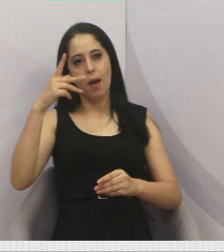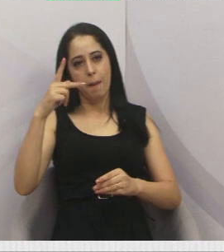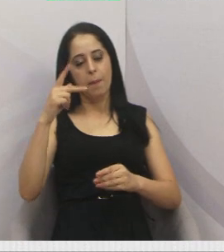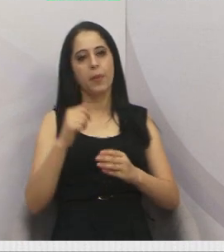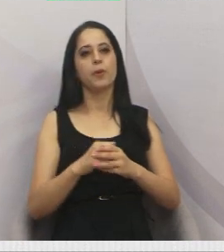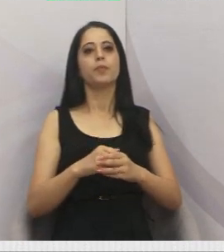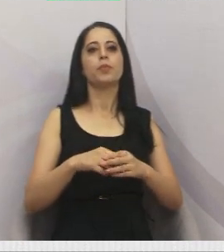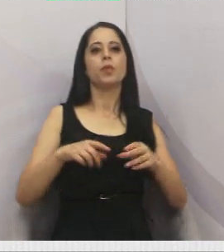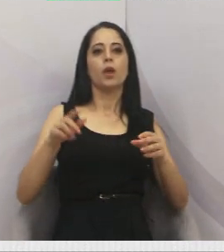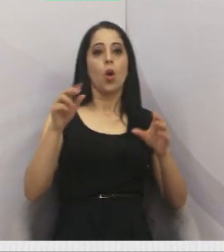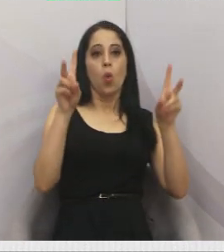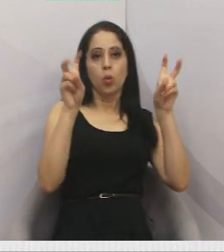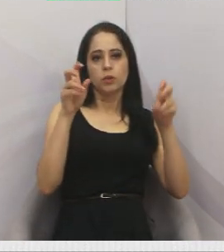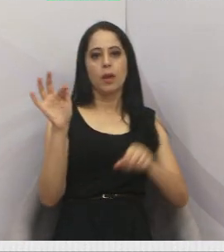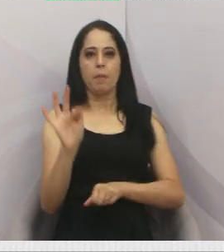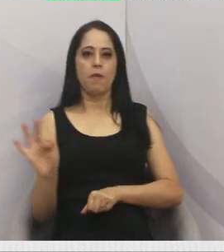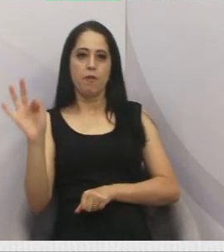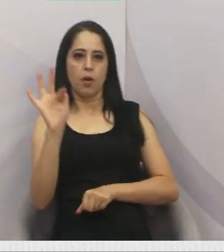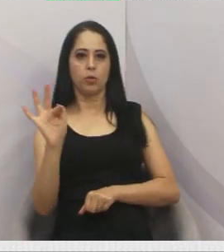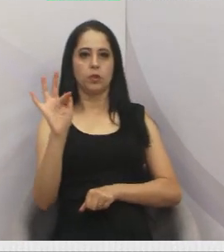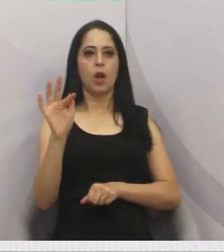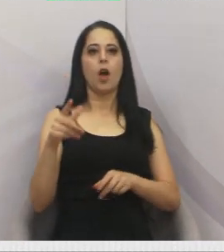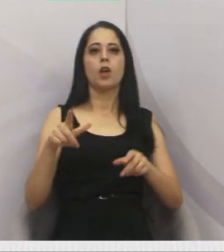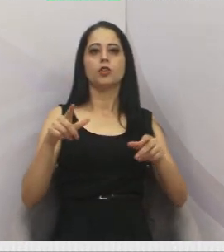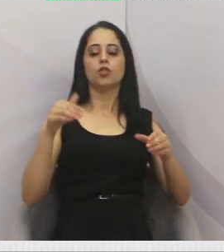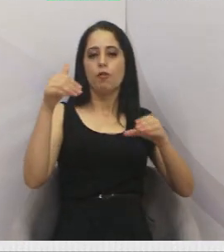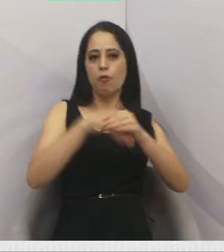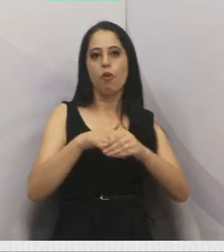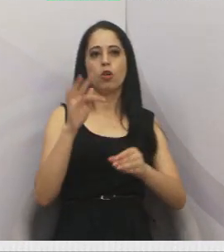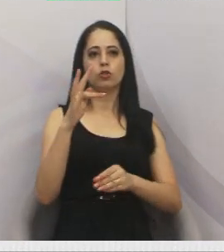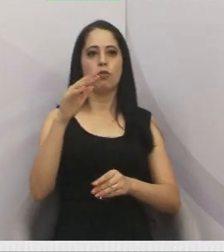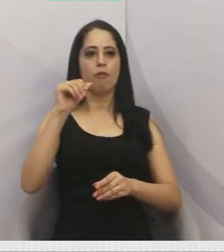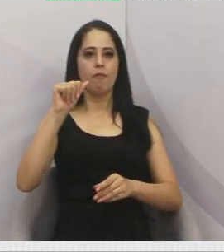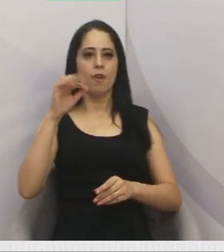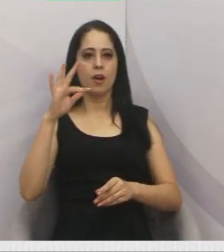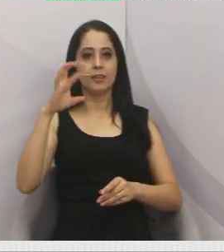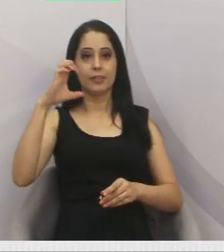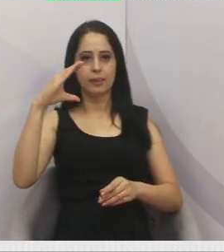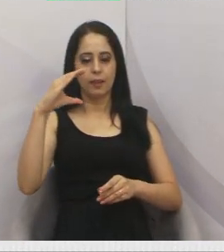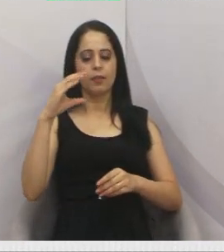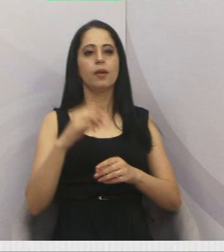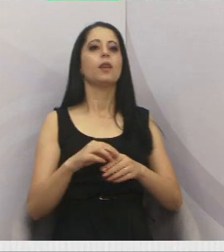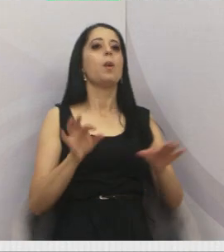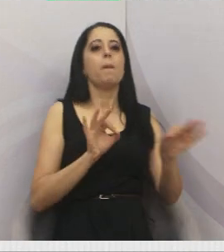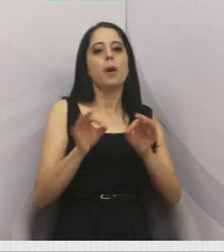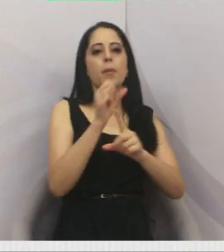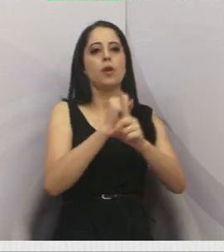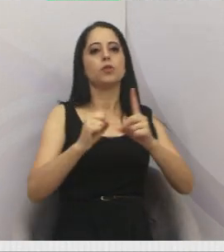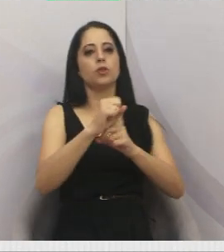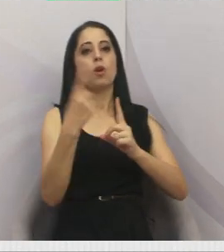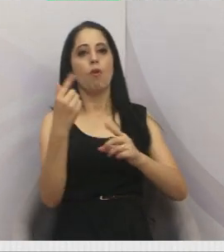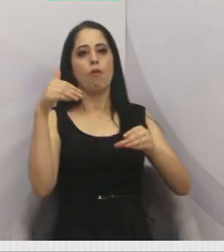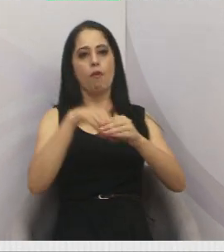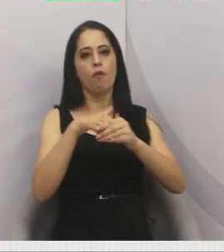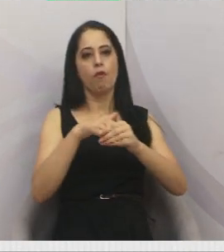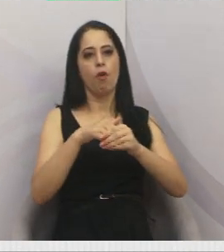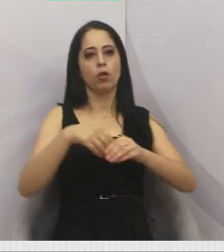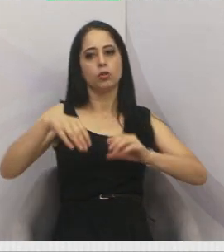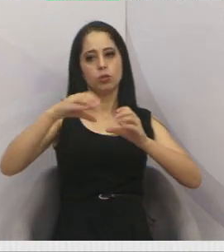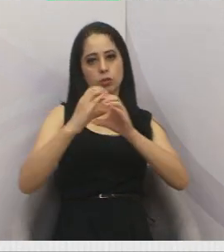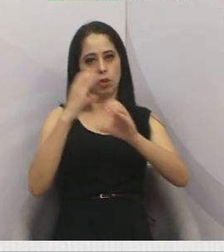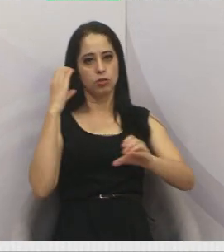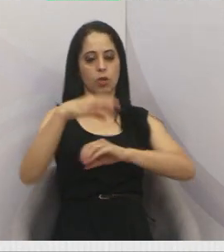entidades acadêmicas. Um voto FATEC Jacareí. Segmento organização da sociedade civil. Um voto Associação dos Engenheiros e